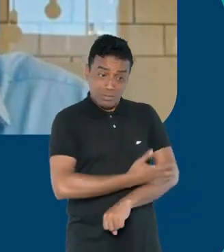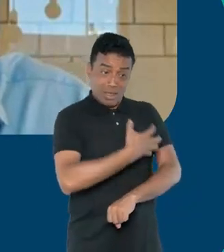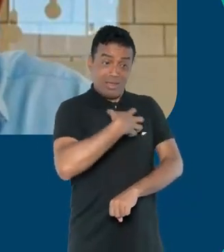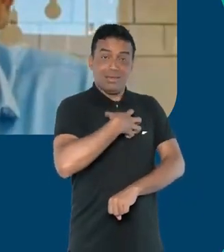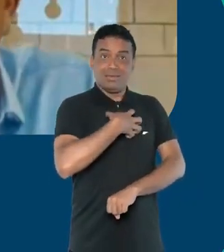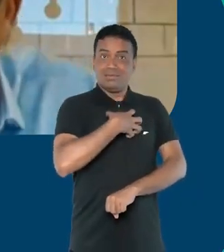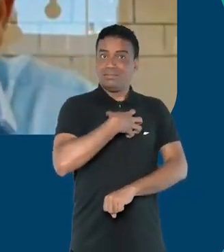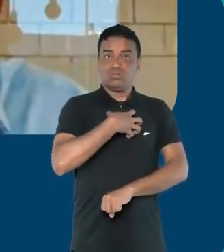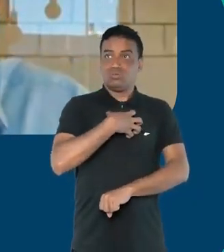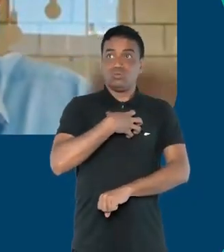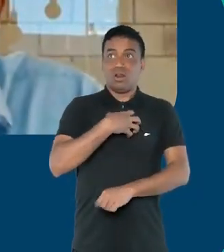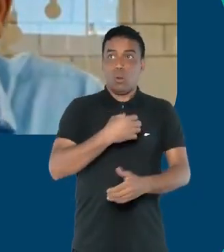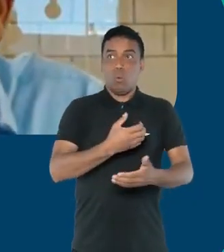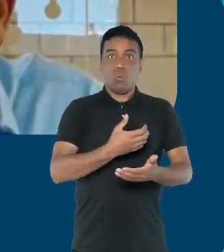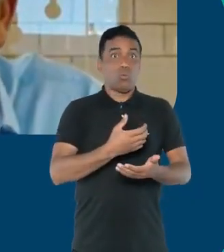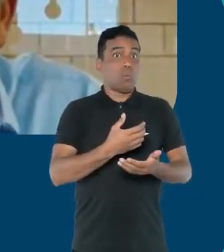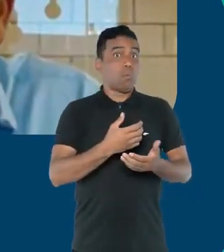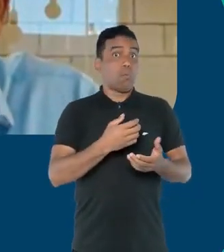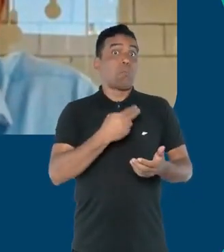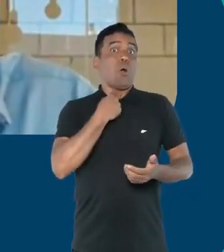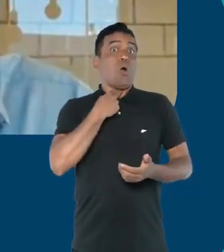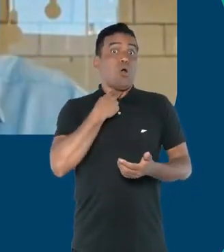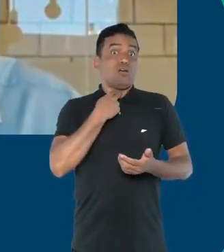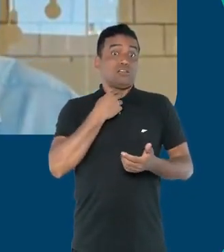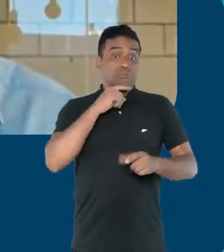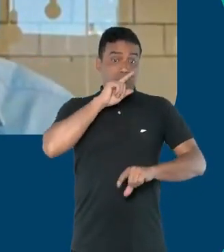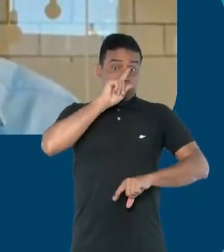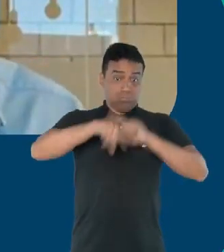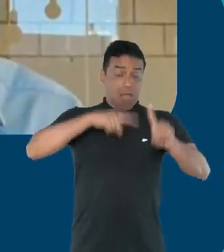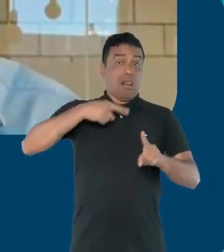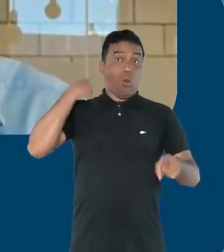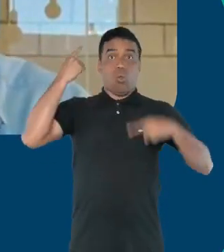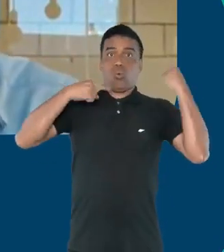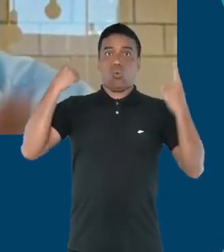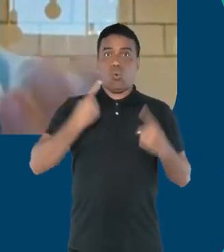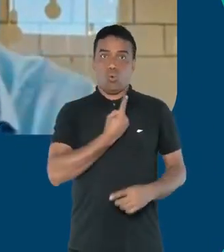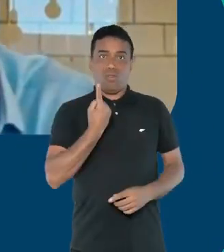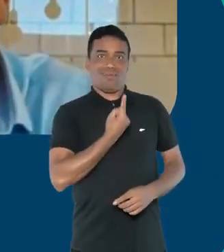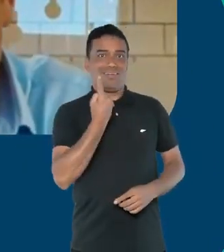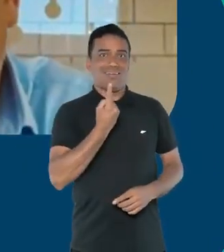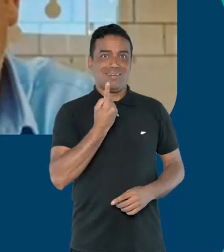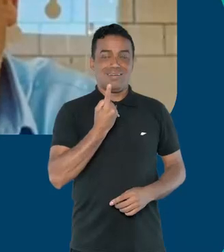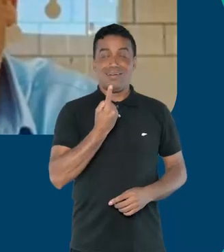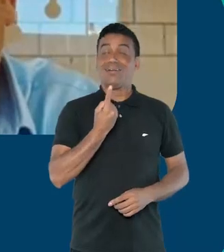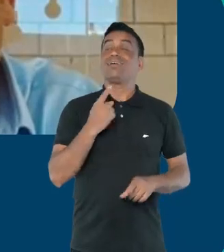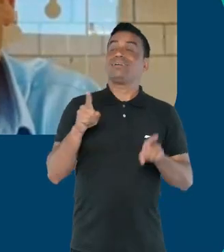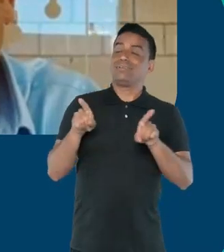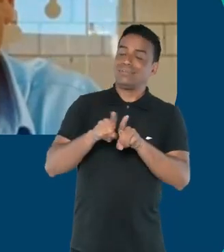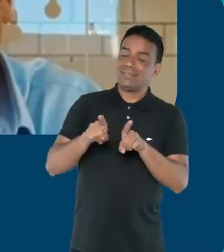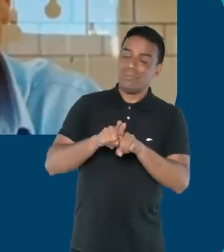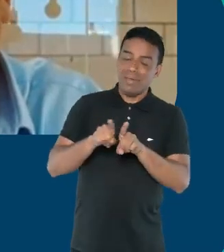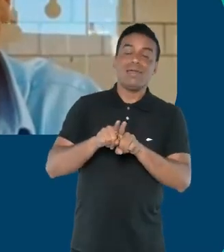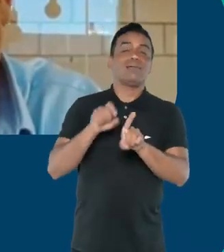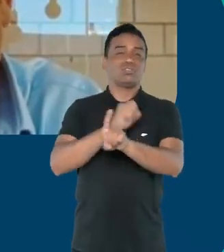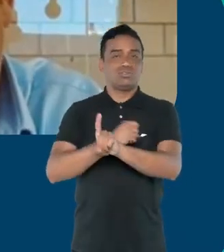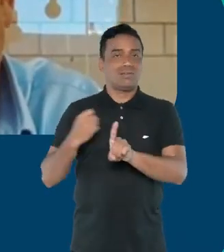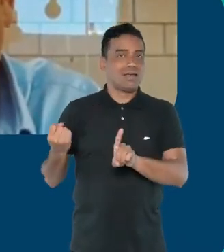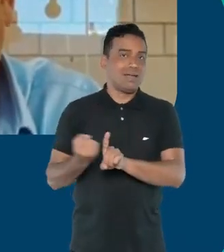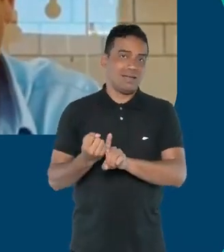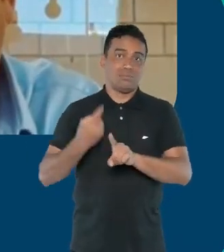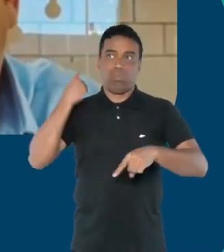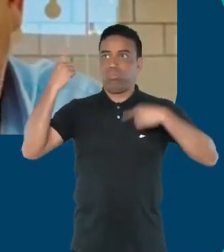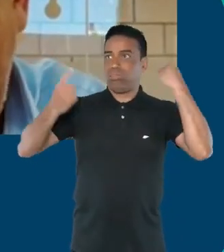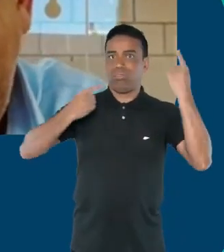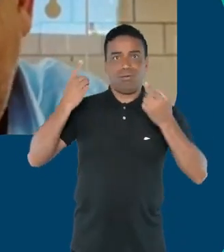leve à insanidade, à loucura, né? Tanto individual como na